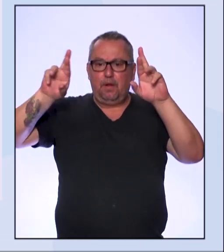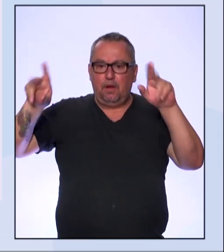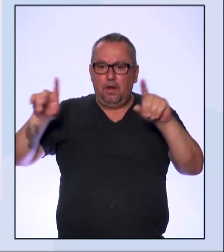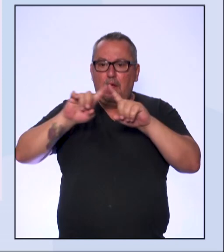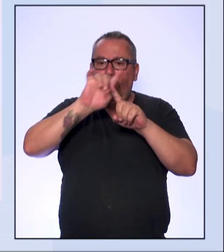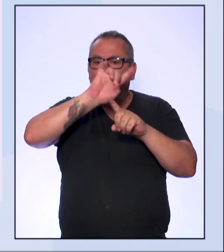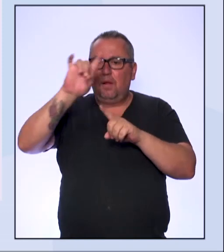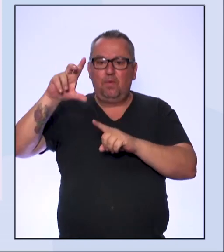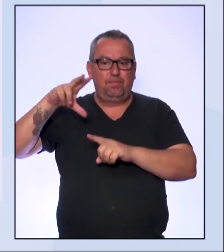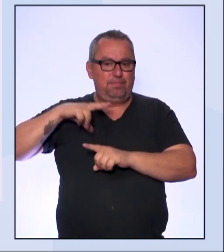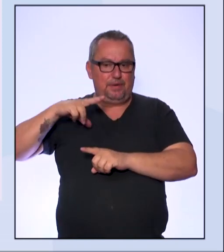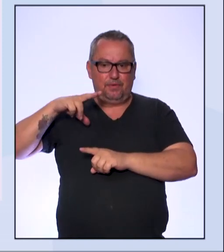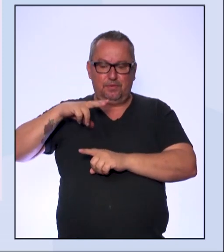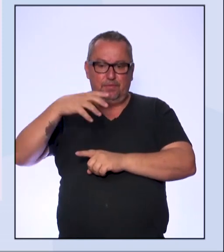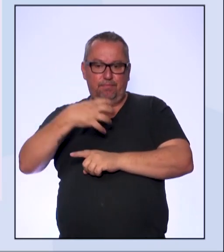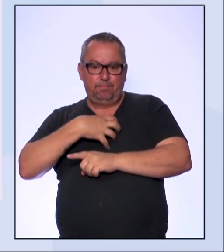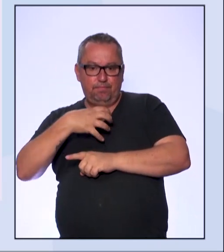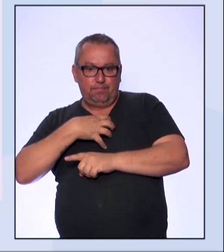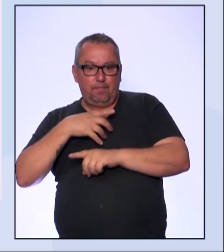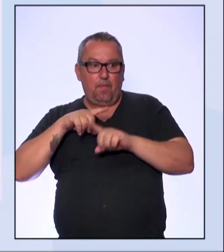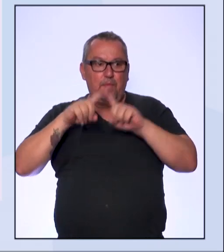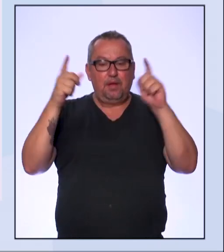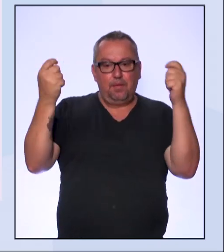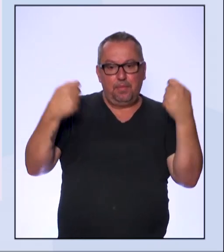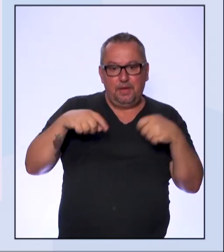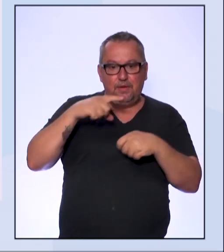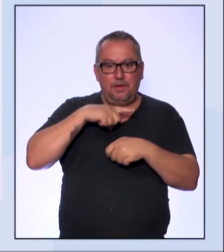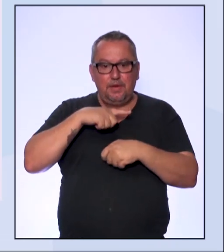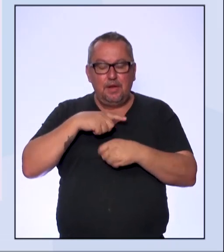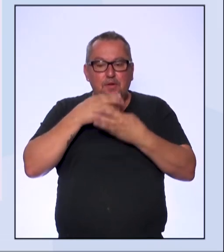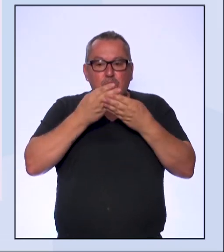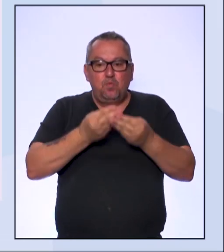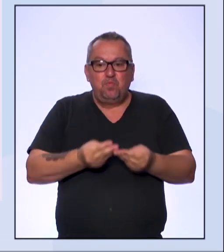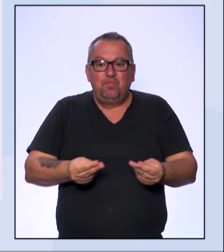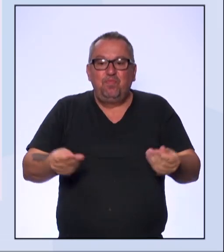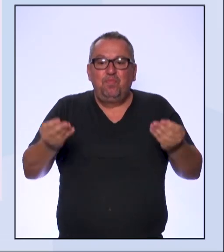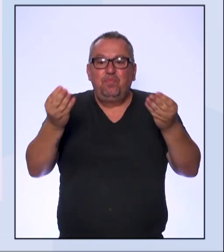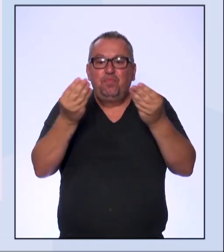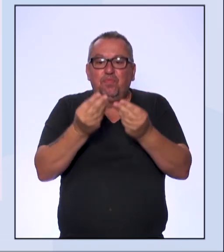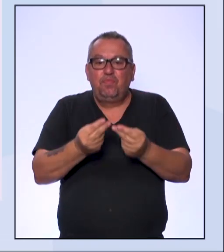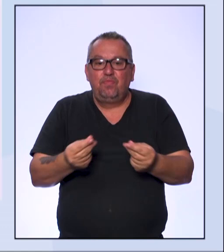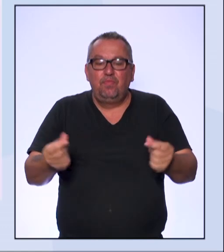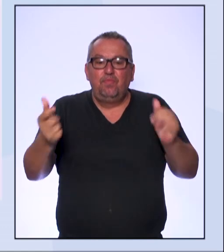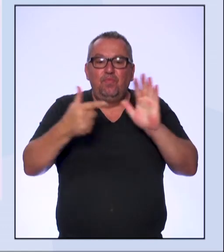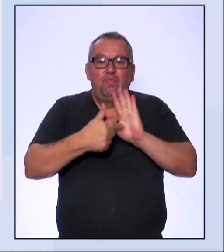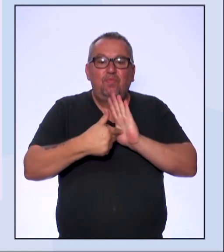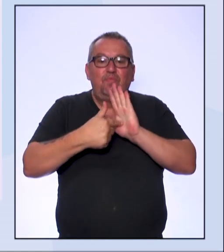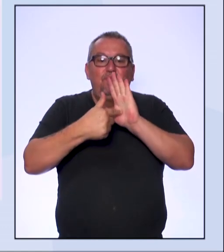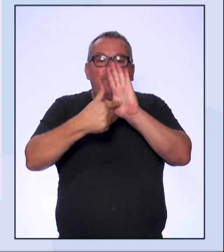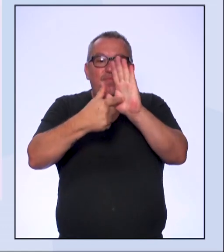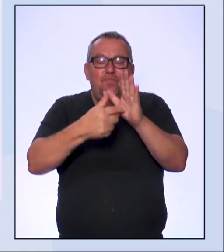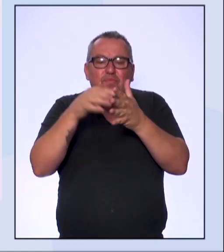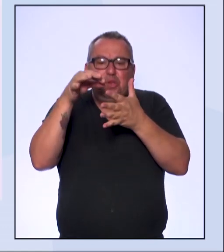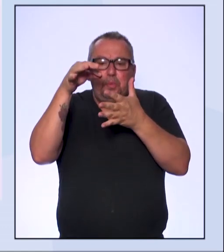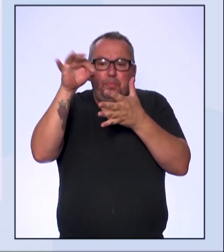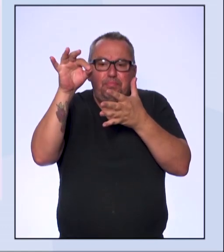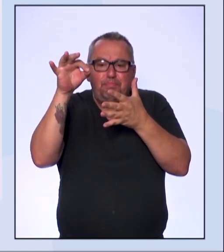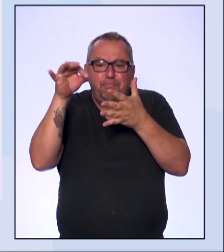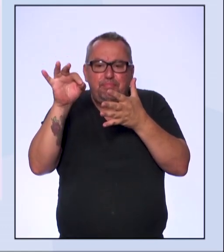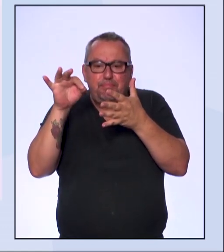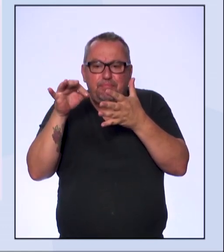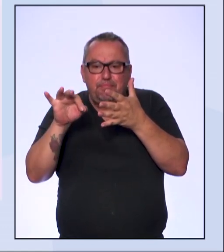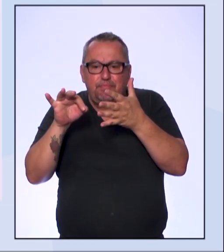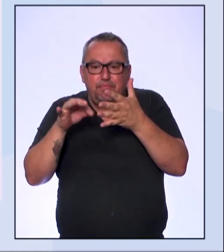sua peculiaridade. Para isso, é necessário ter sensibilidade em expressar de forma minuciosa cada detalhe,